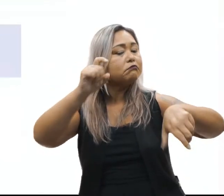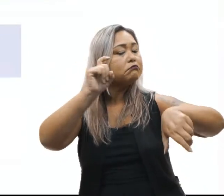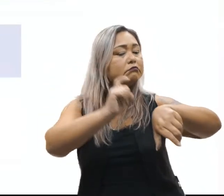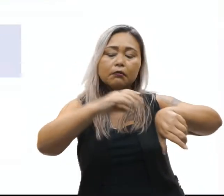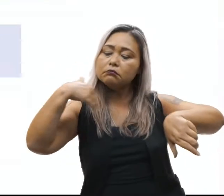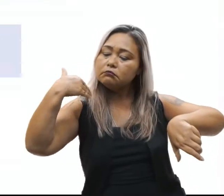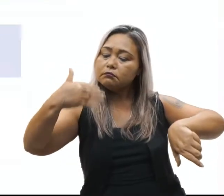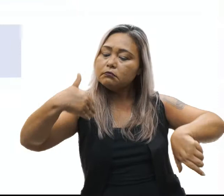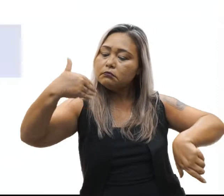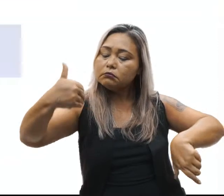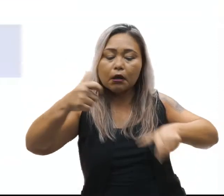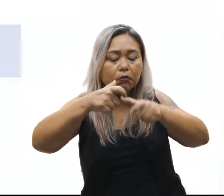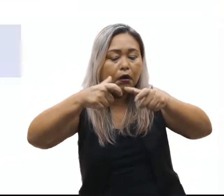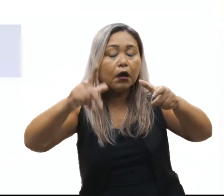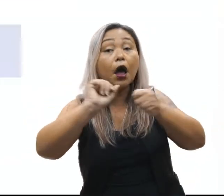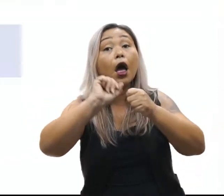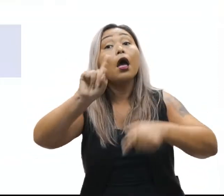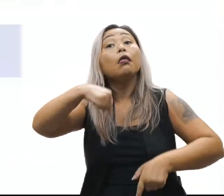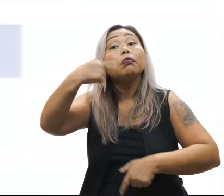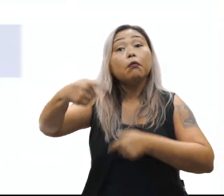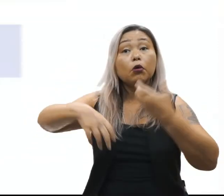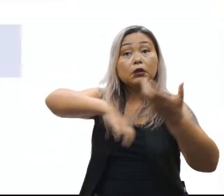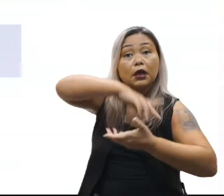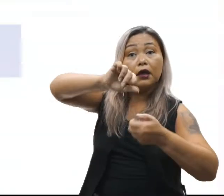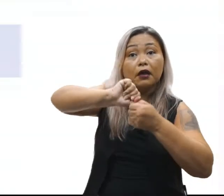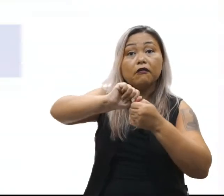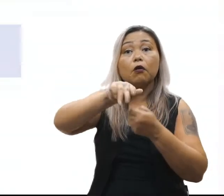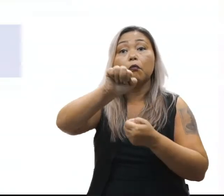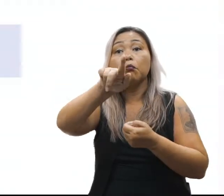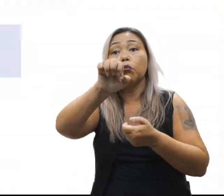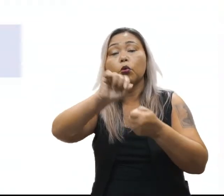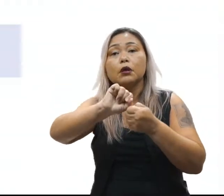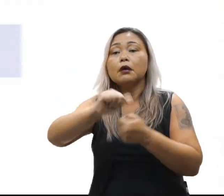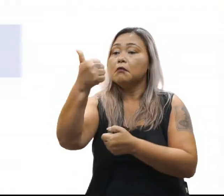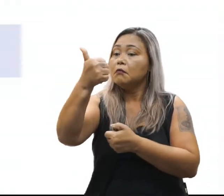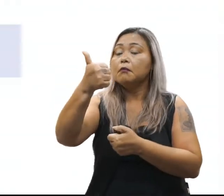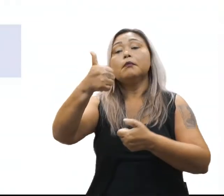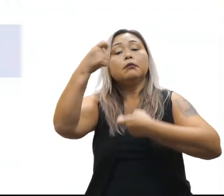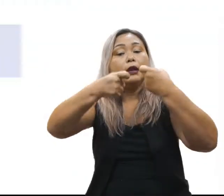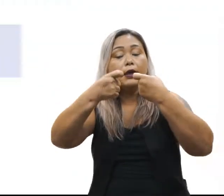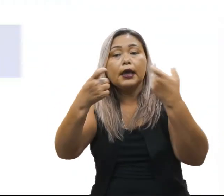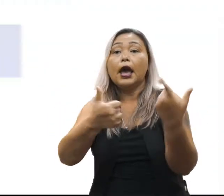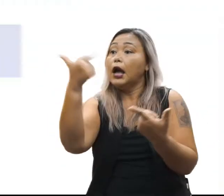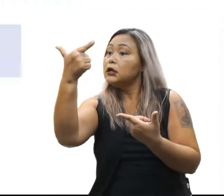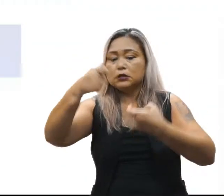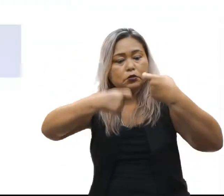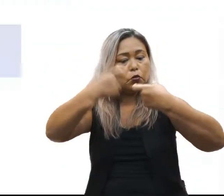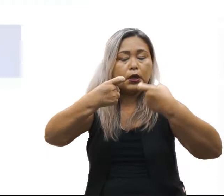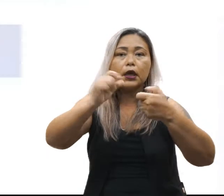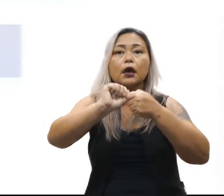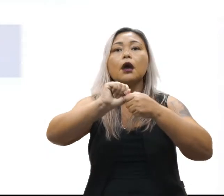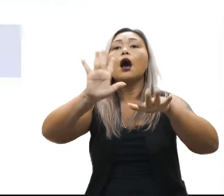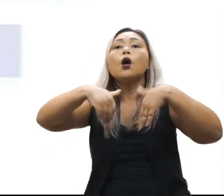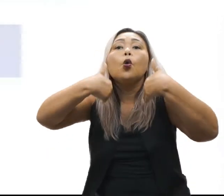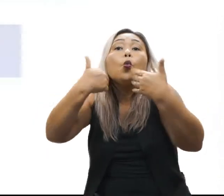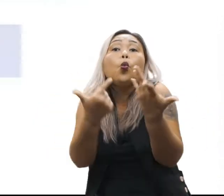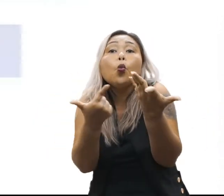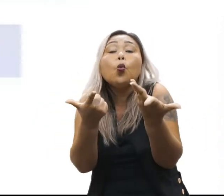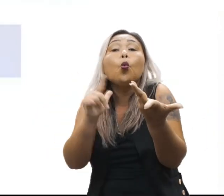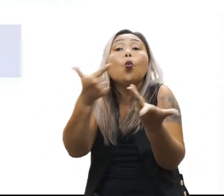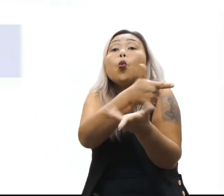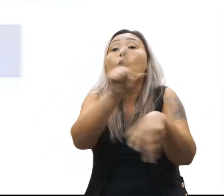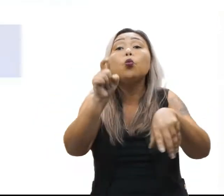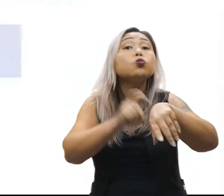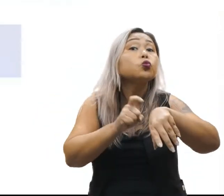né? Depois da Revolução Burguesa, a gente teve a Primeira Guerra Mundial, a Segunda Guerra. Nós estamos ultrapassando por outros momentos